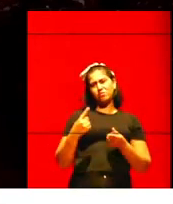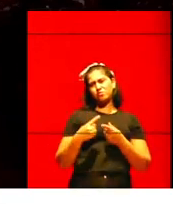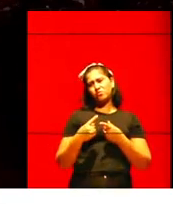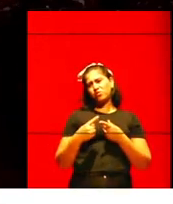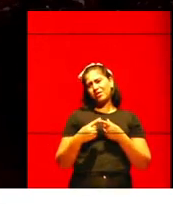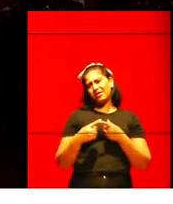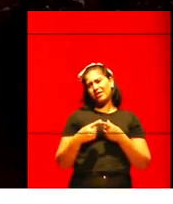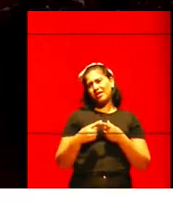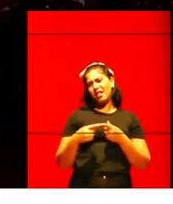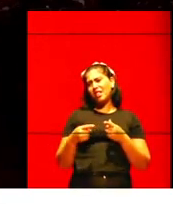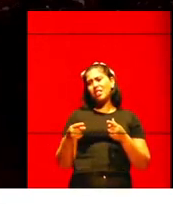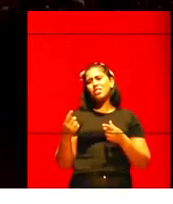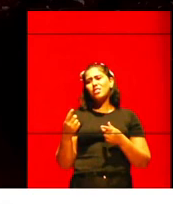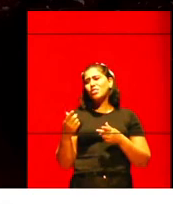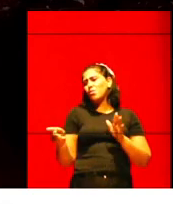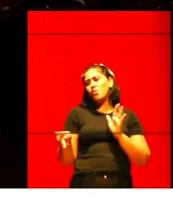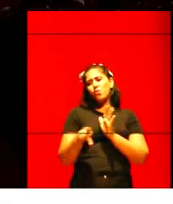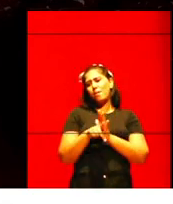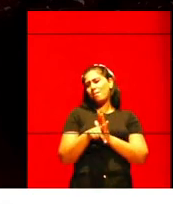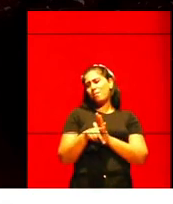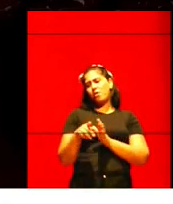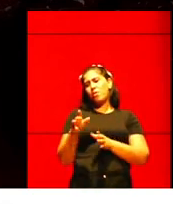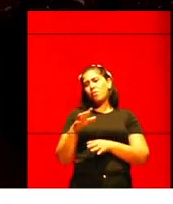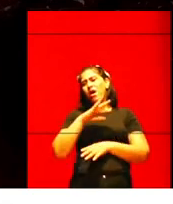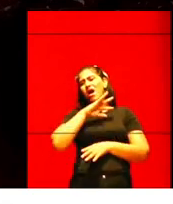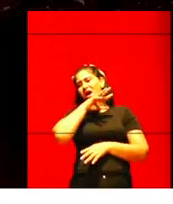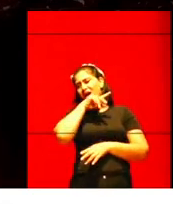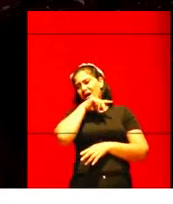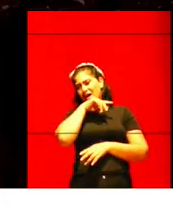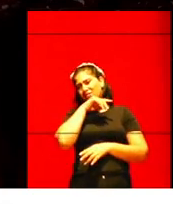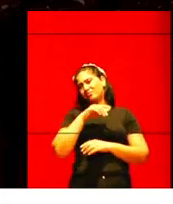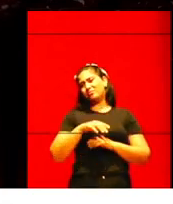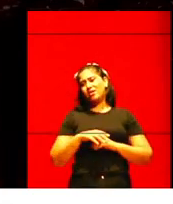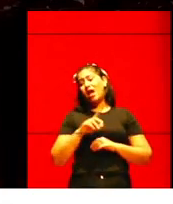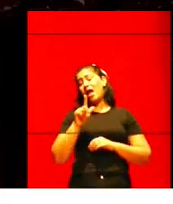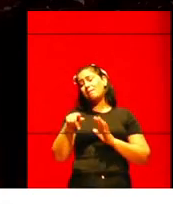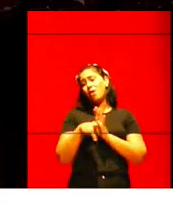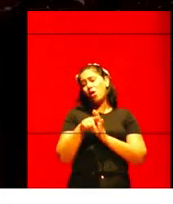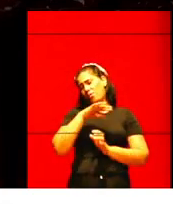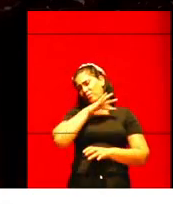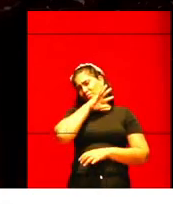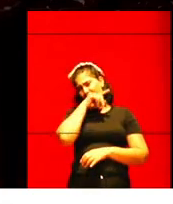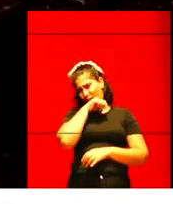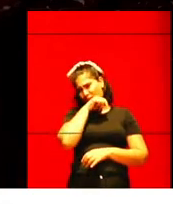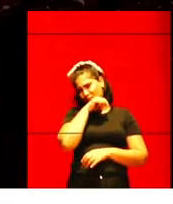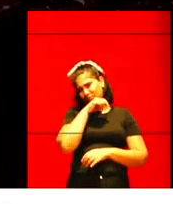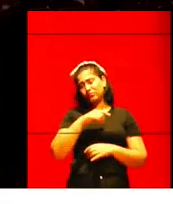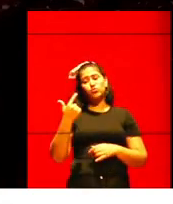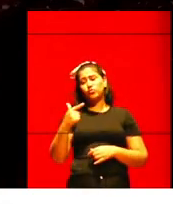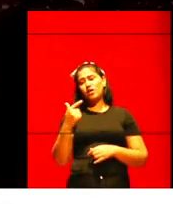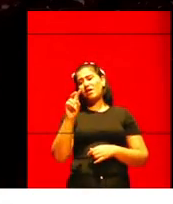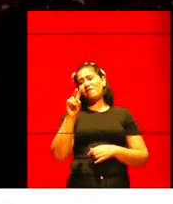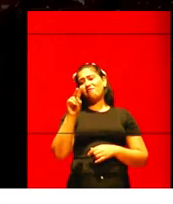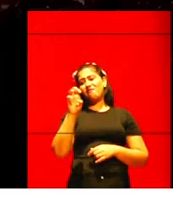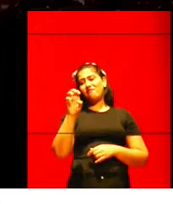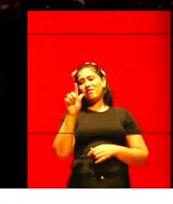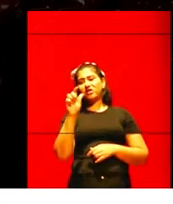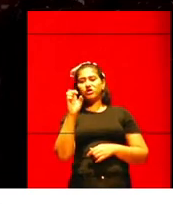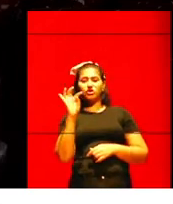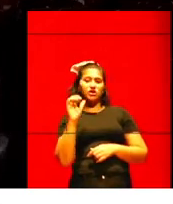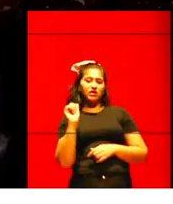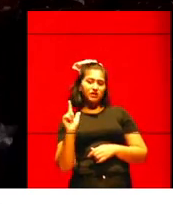o colesterol não tem origem vegetal, ele só é de origem animal, certo? Colesterol é vilão?